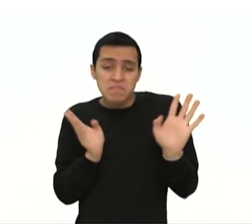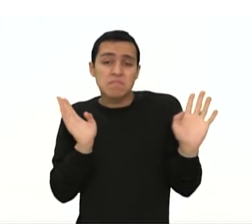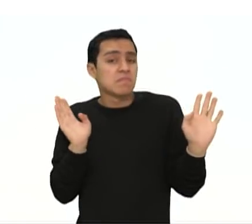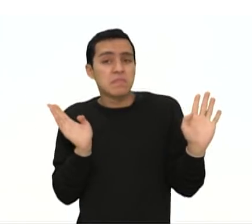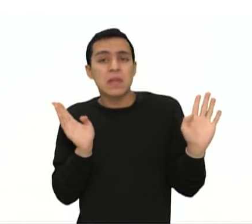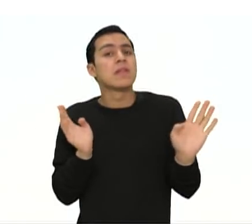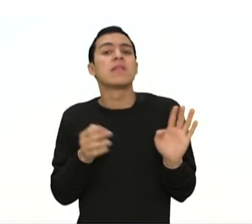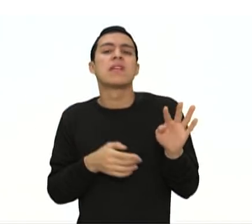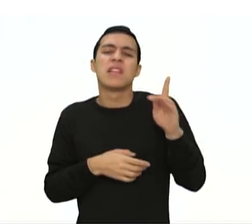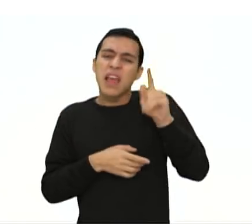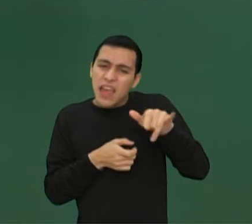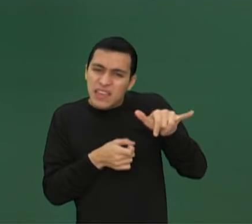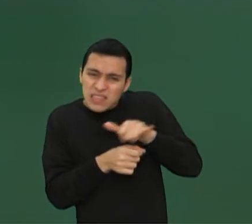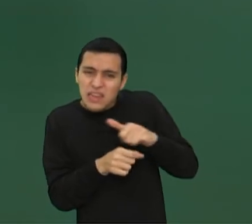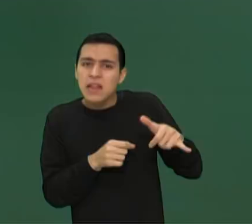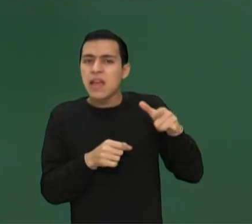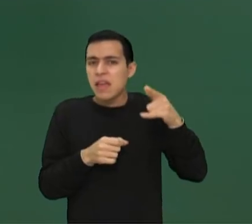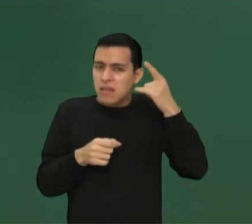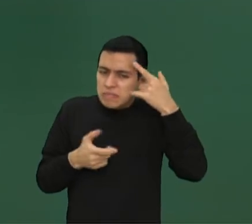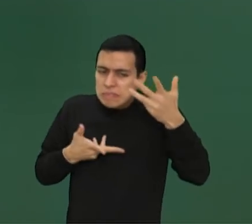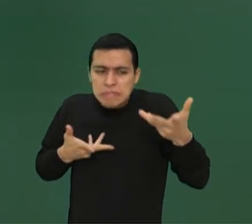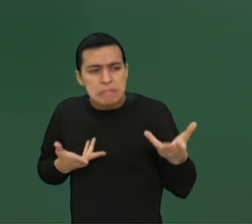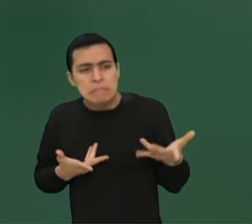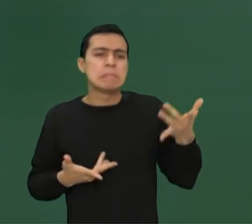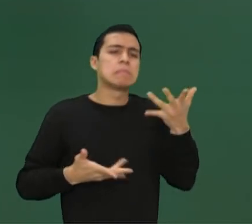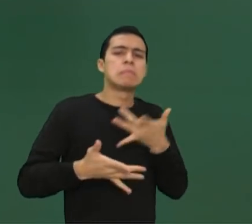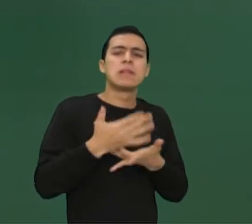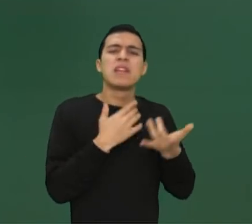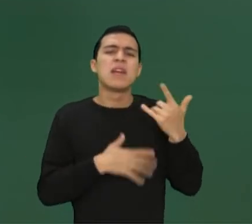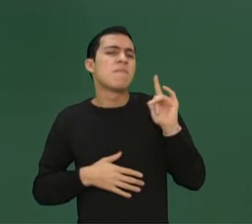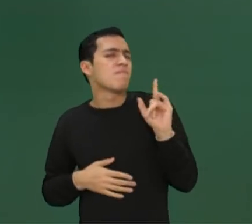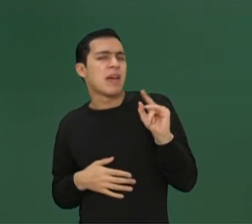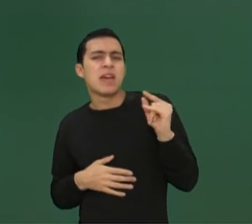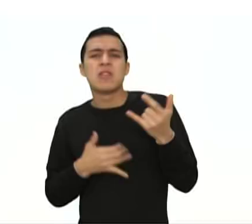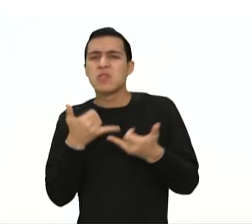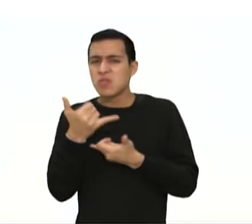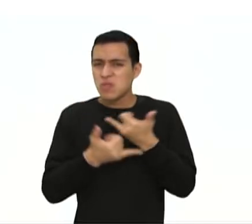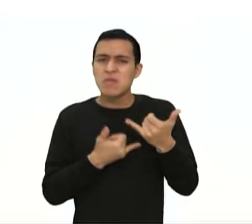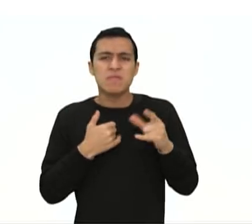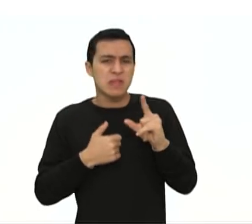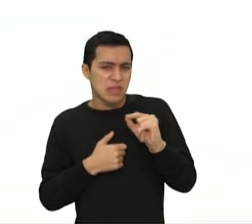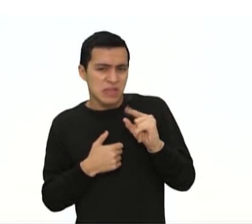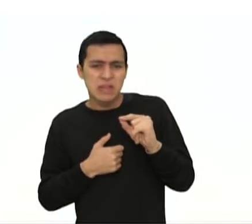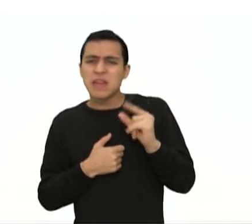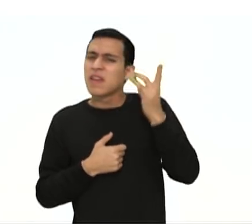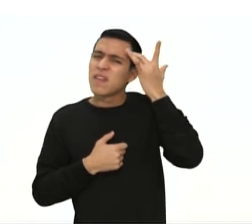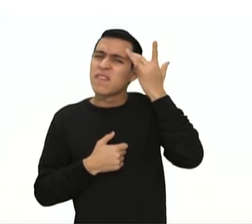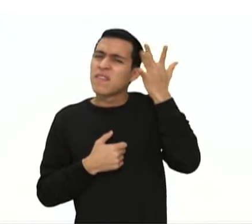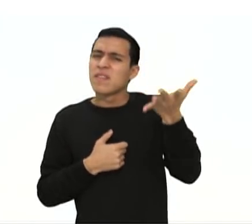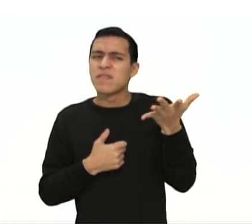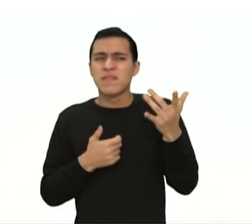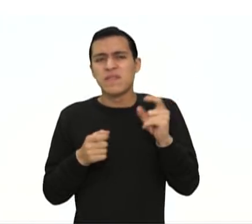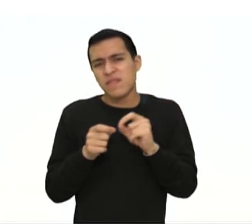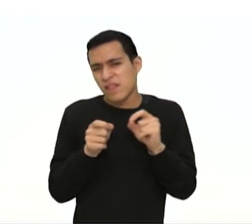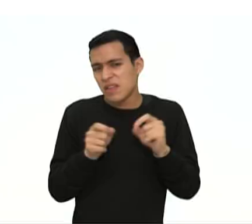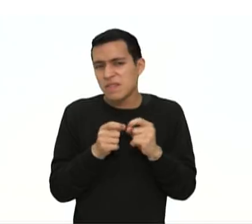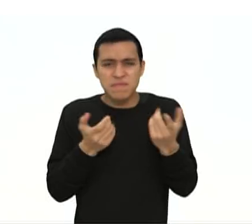assim, dinâmico e bem barato, né? O custo dele é bem fácil